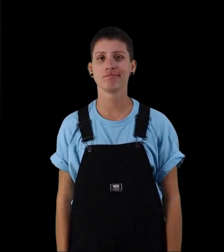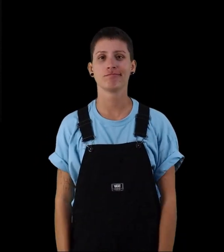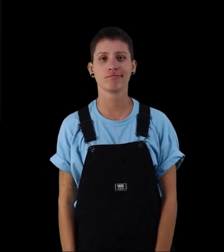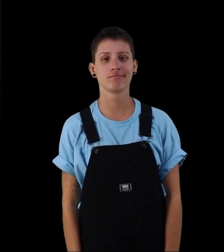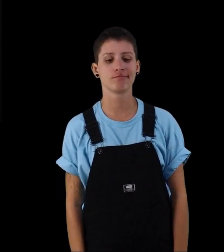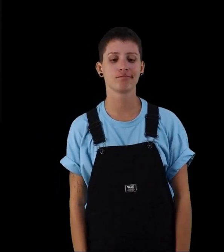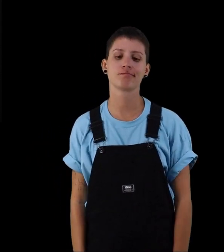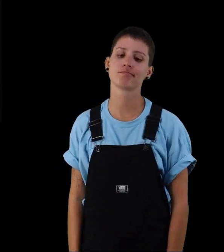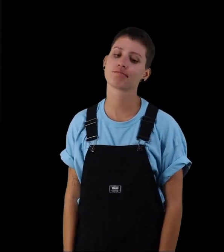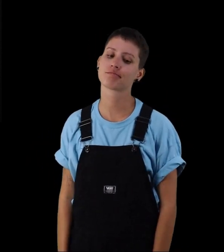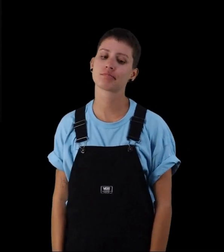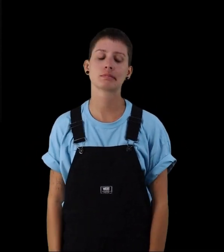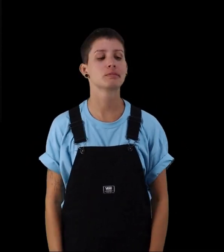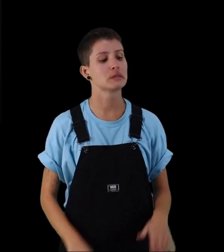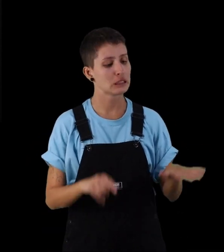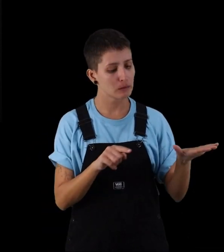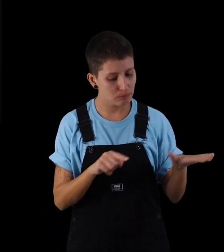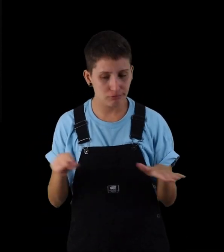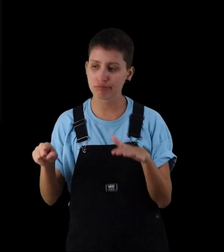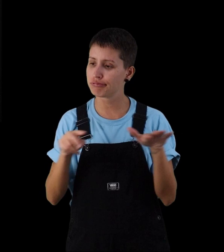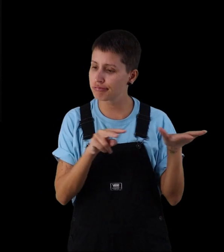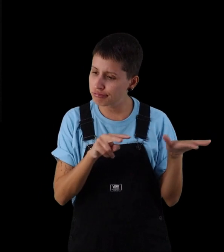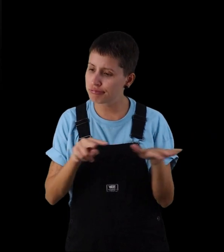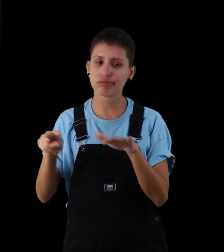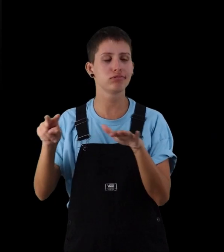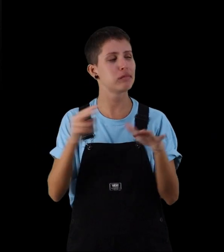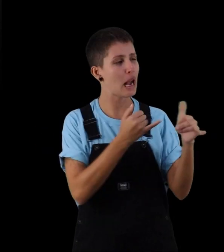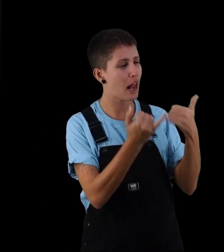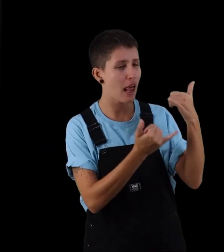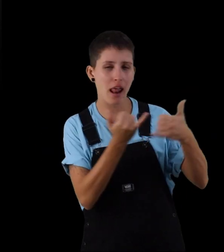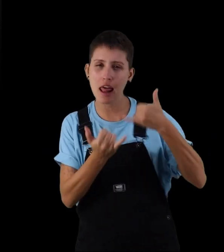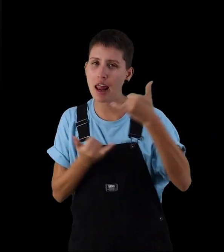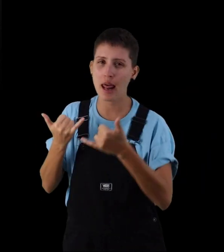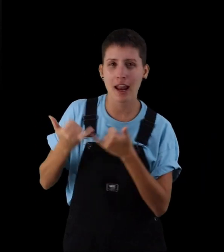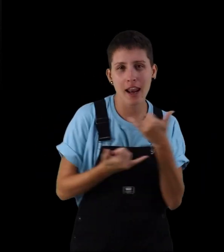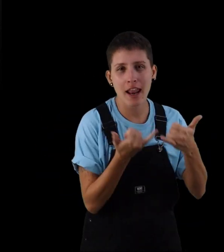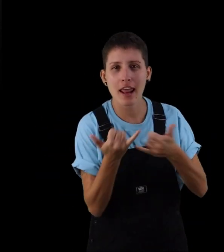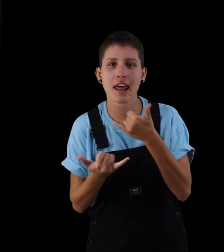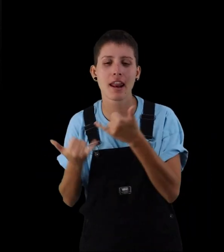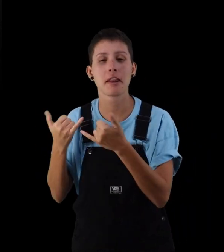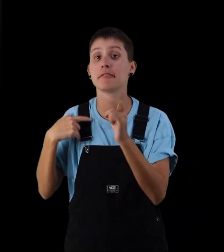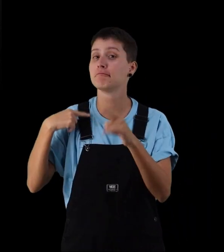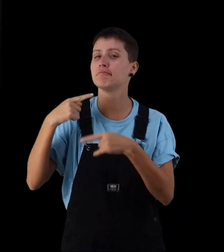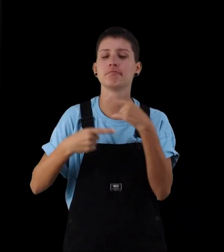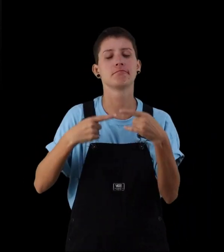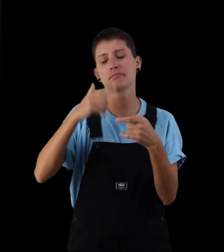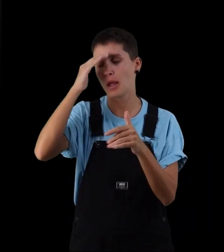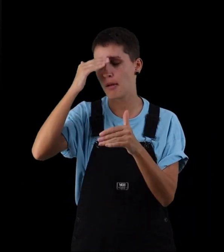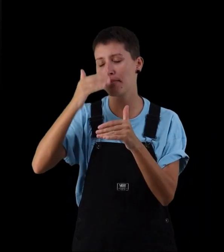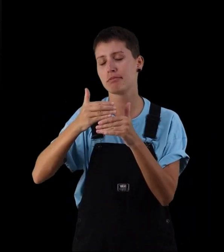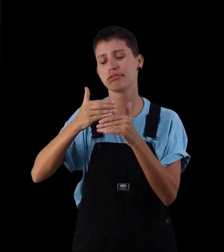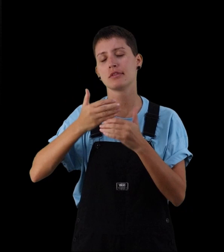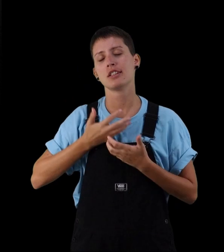Assim passavam-se os dias, entre tantas brincadeiras. Depois caía no sono,